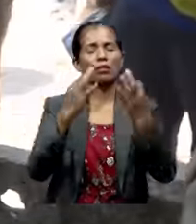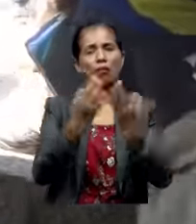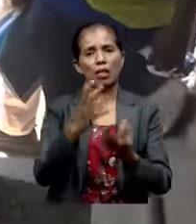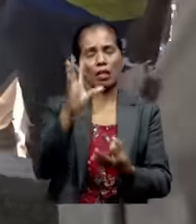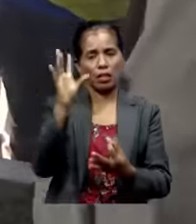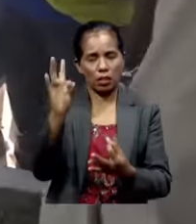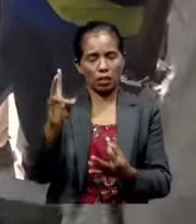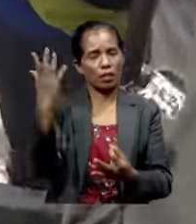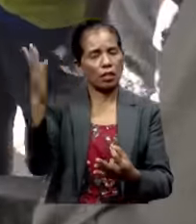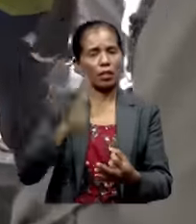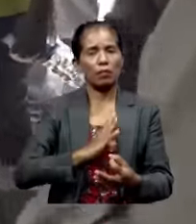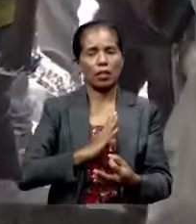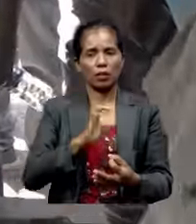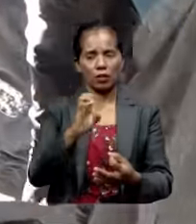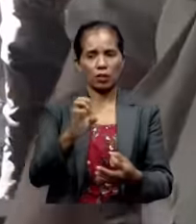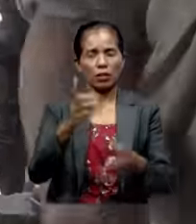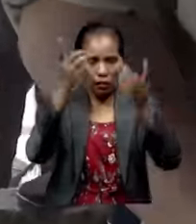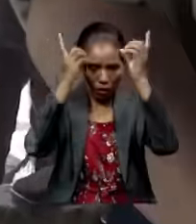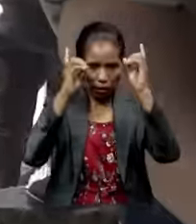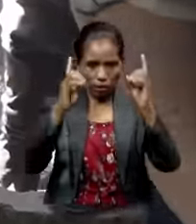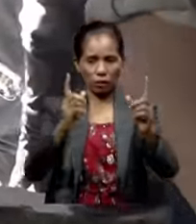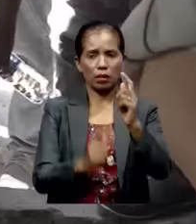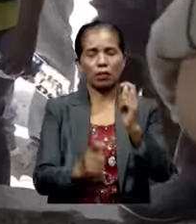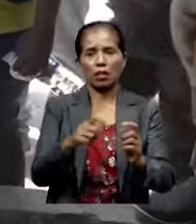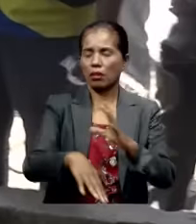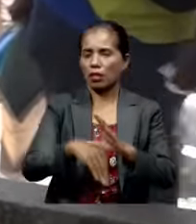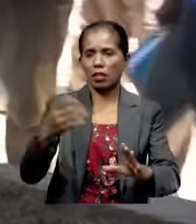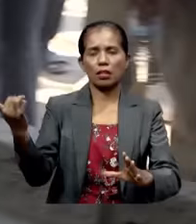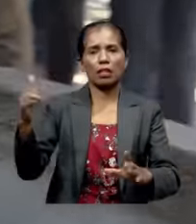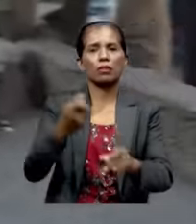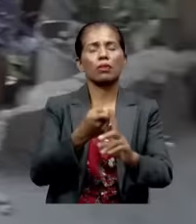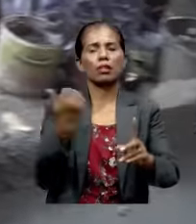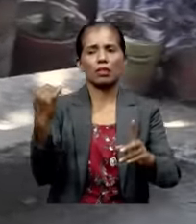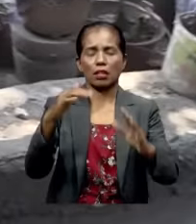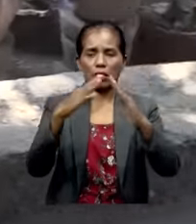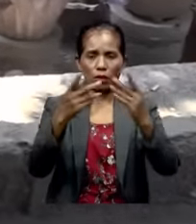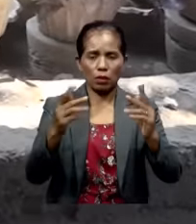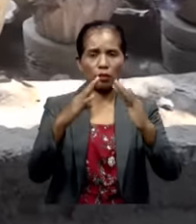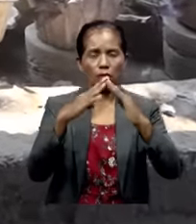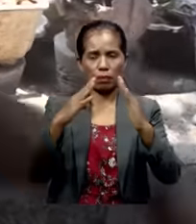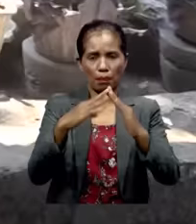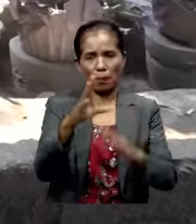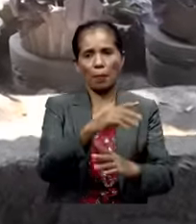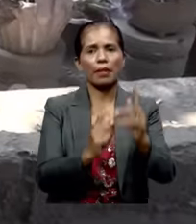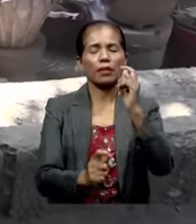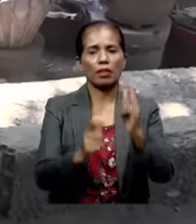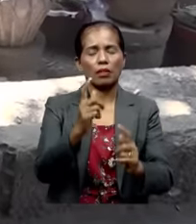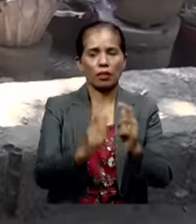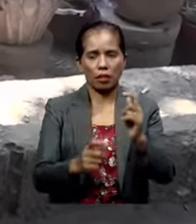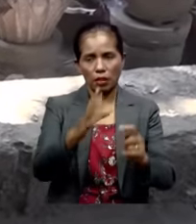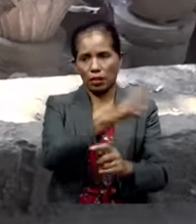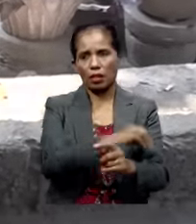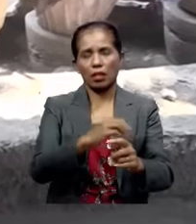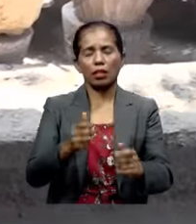iha bekusi usi desijang tribunal atua sai Sira usi Sira nia helafatin. Tuir bangkada Fretling desijang tribunal maka asliu tama desijang